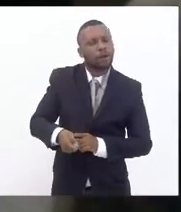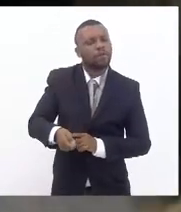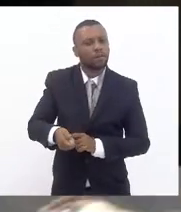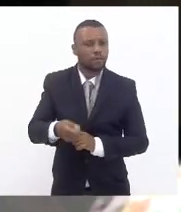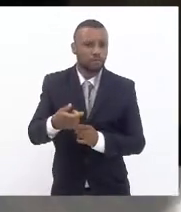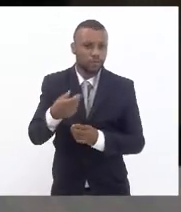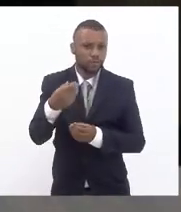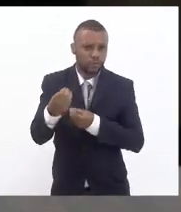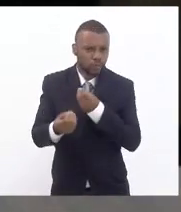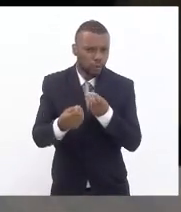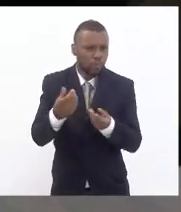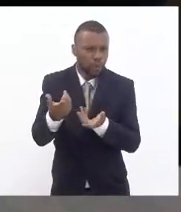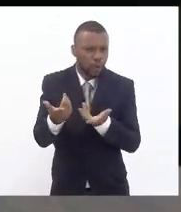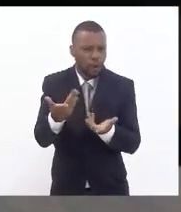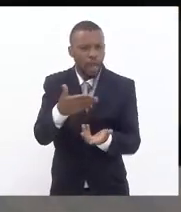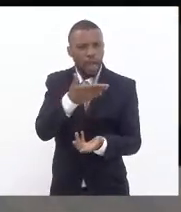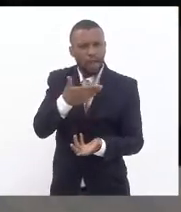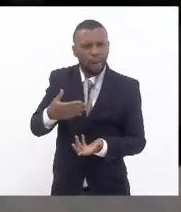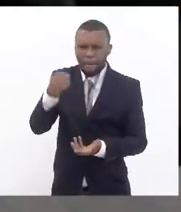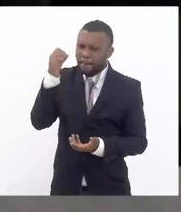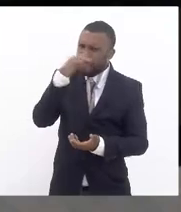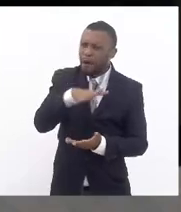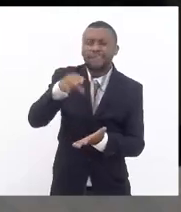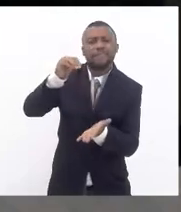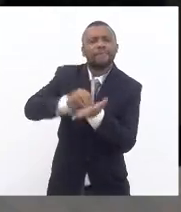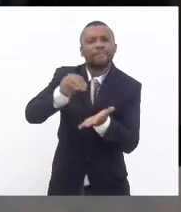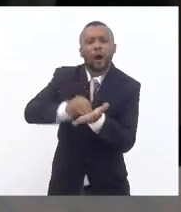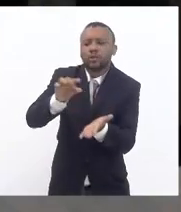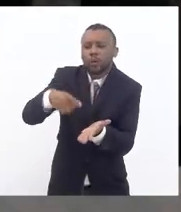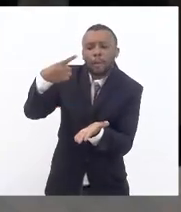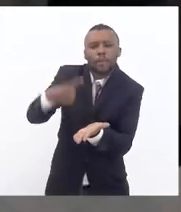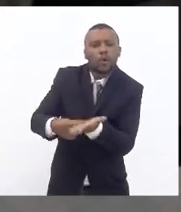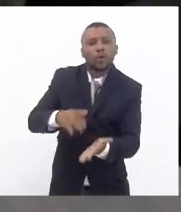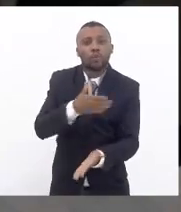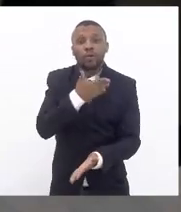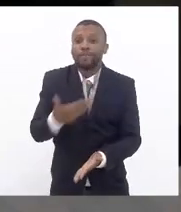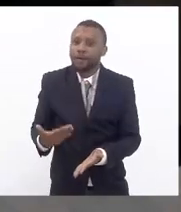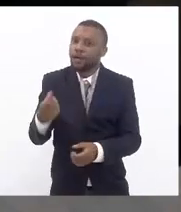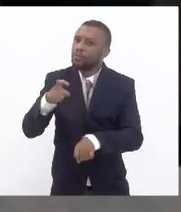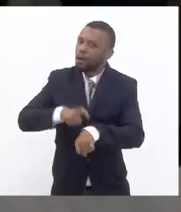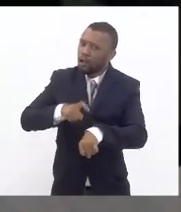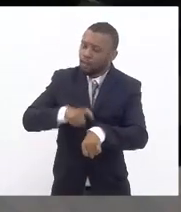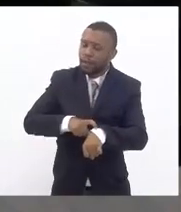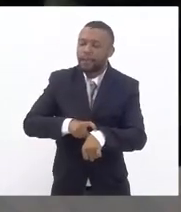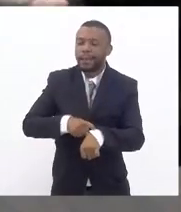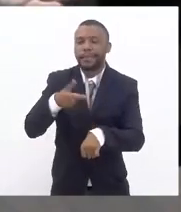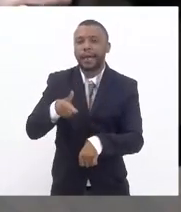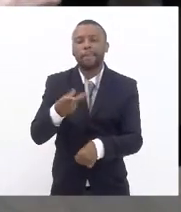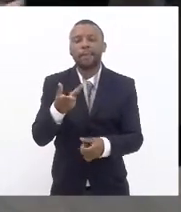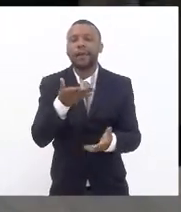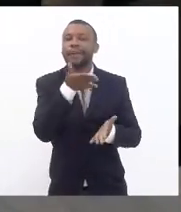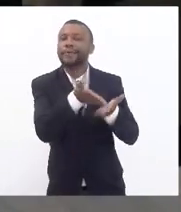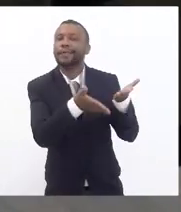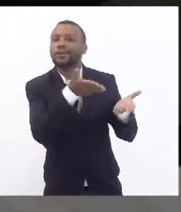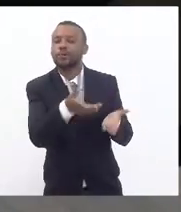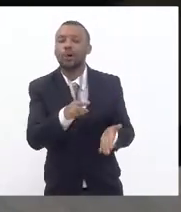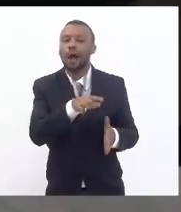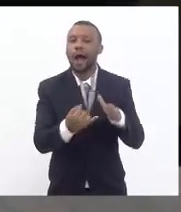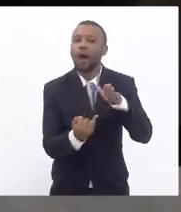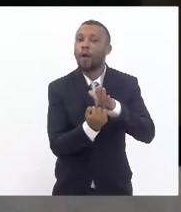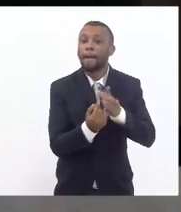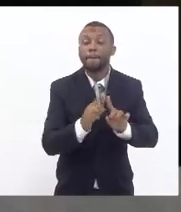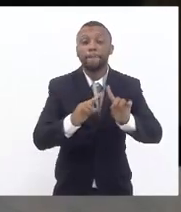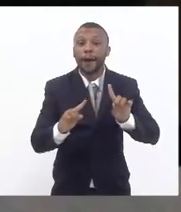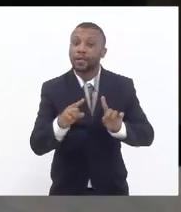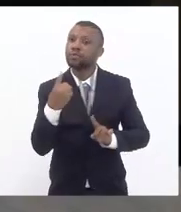forma absolutamente descomprometida com que o governo Cláudio Castro sempre tratou a UESO, mas nesse caso é preciso